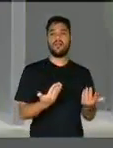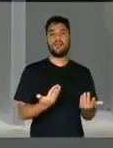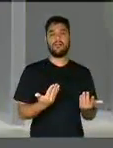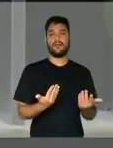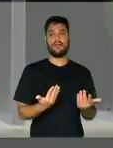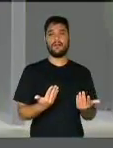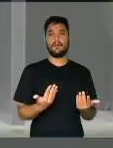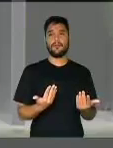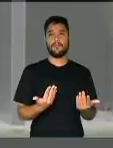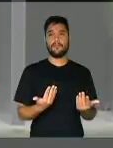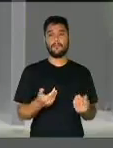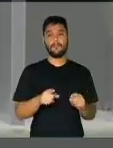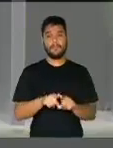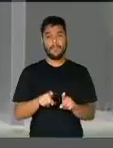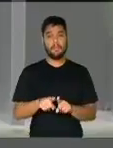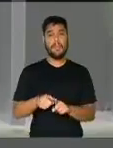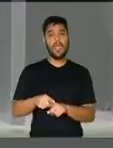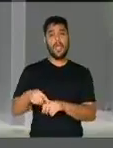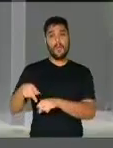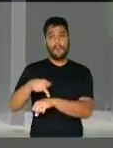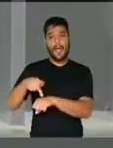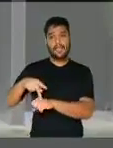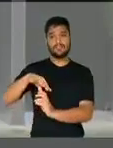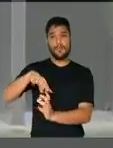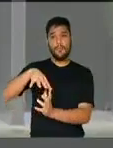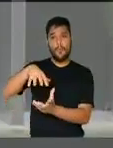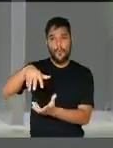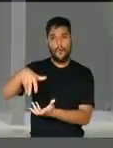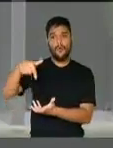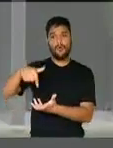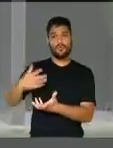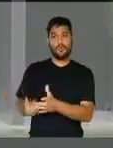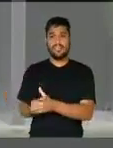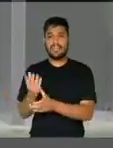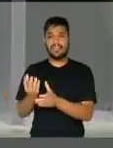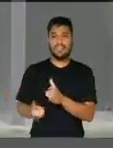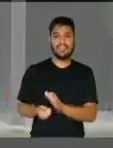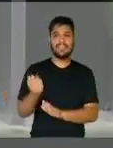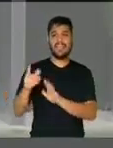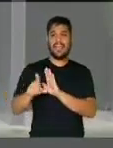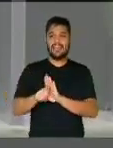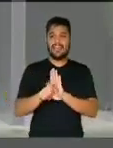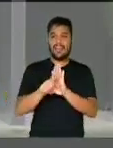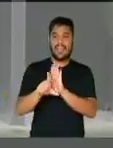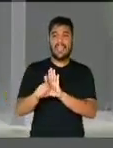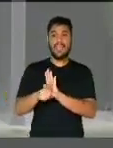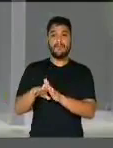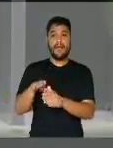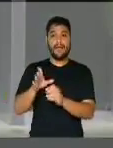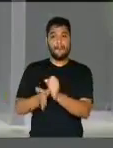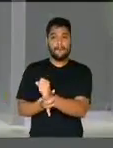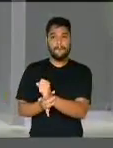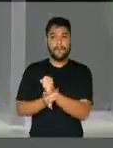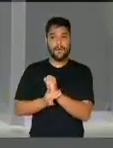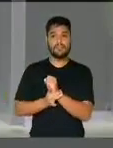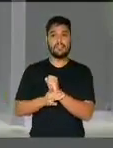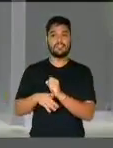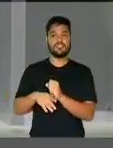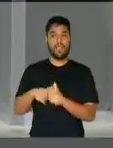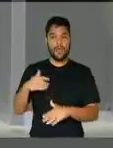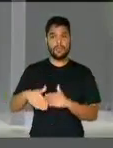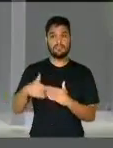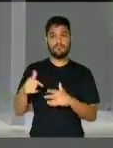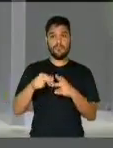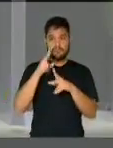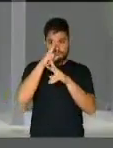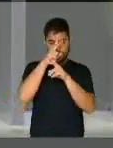contramão, enquanto grande parte dos países do mundo desenvolvem políticas protecionistas do desenvolvimento